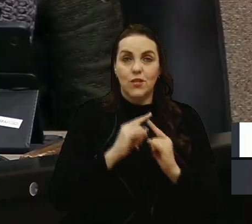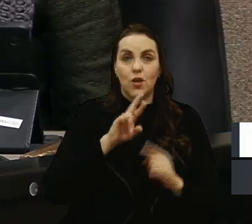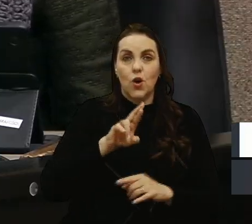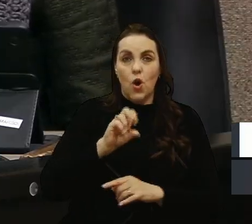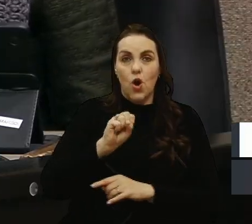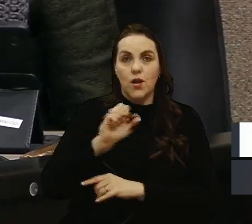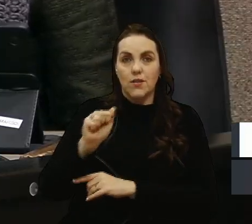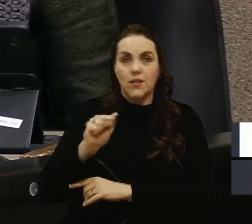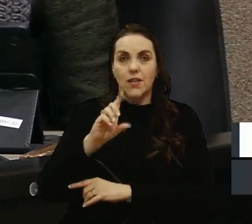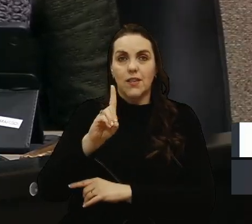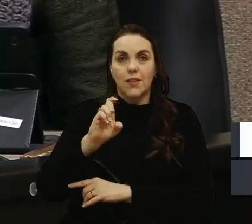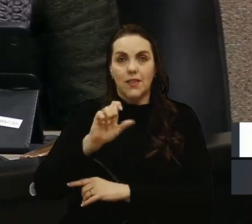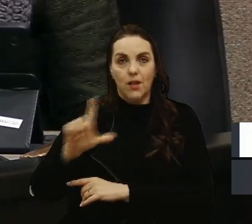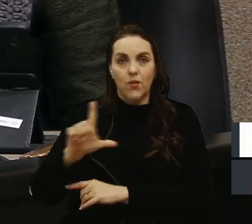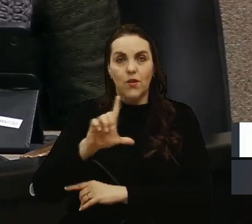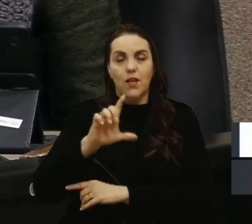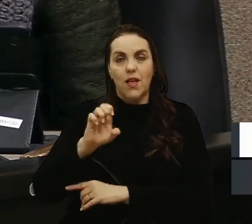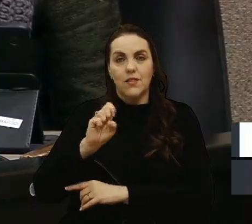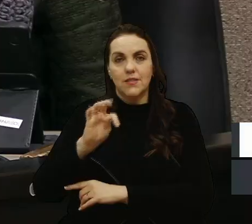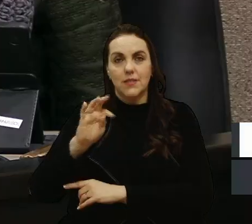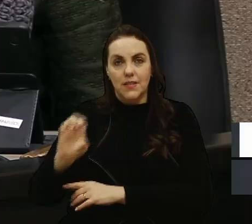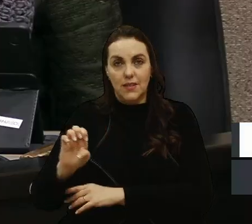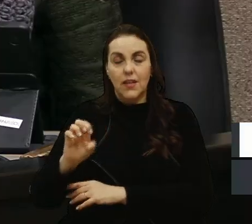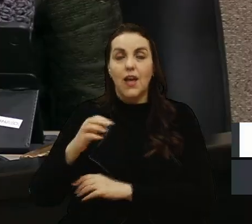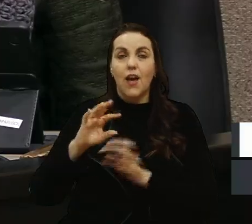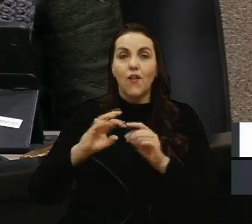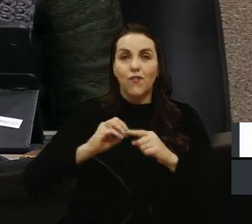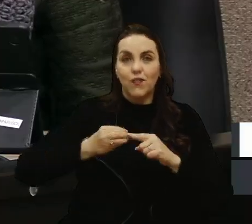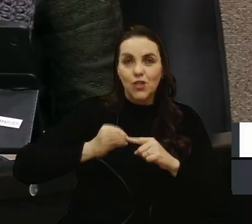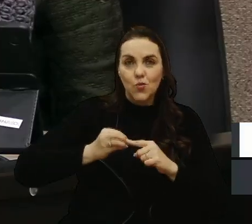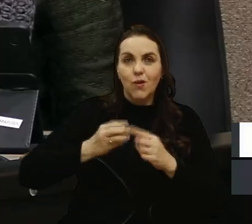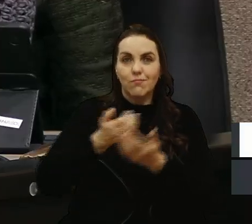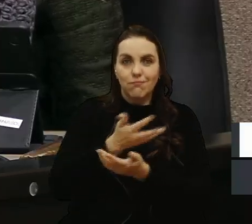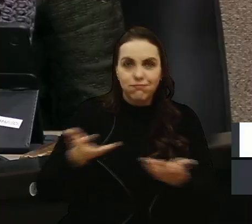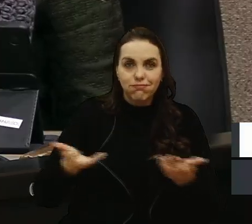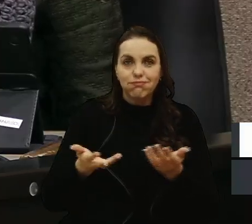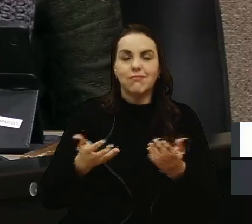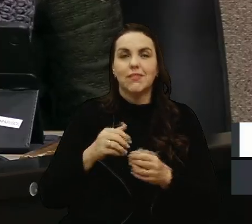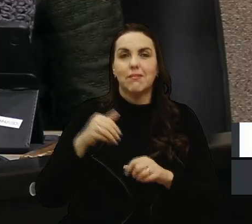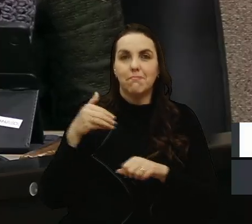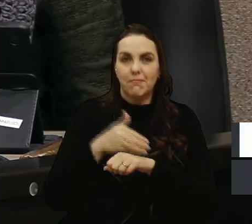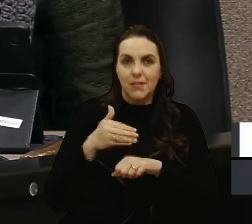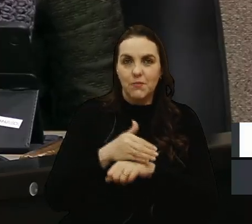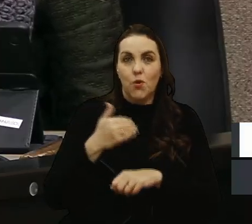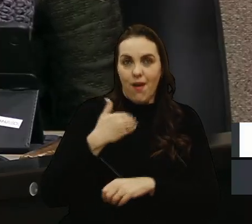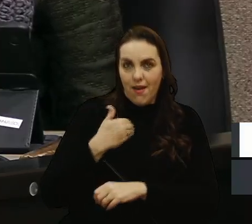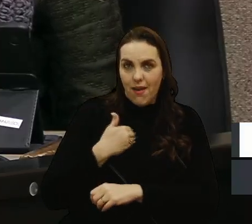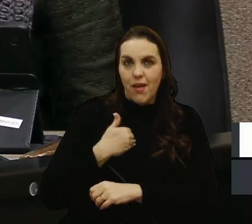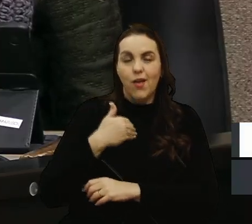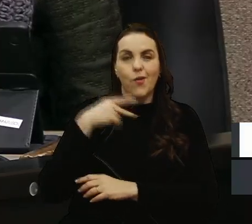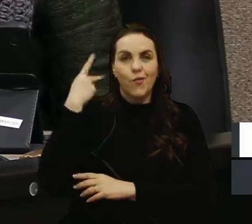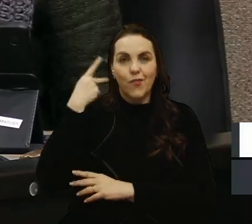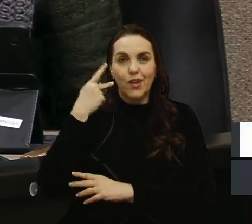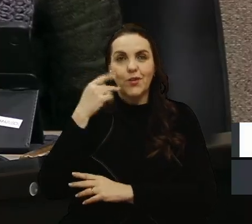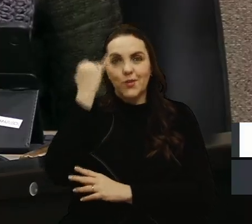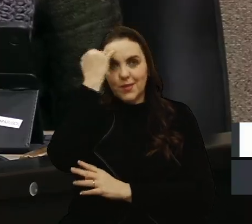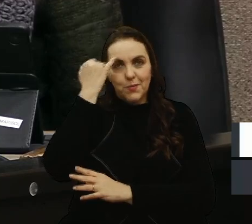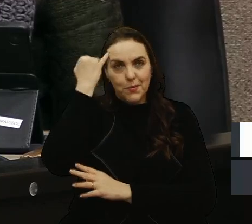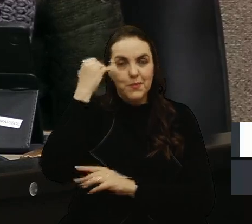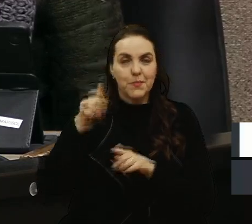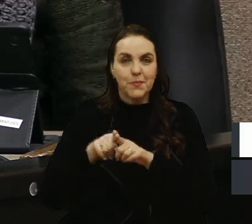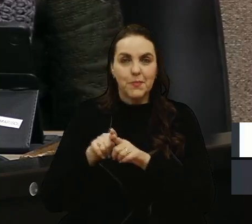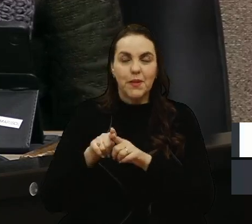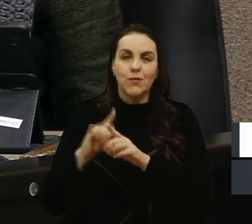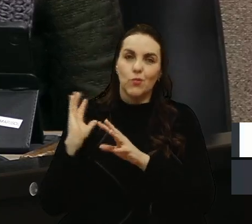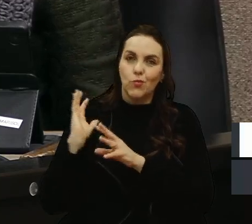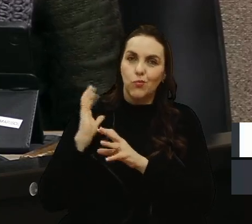do último domingo, onde eu participei. O vereador D'Ambrós também participou, iniciando aí uma